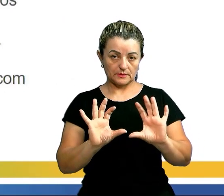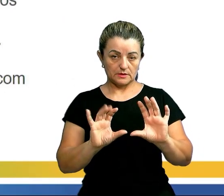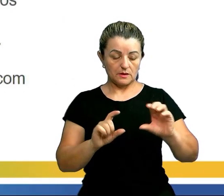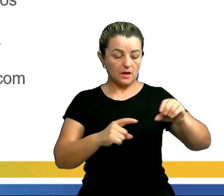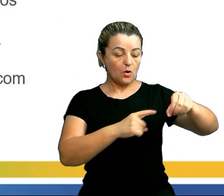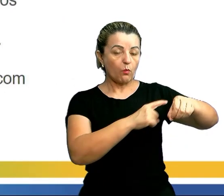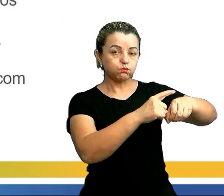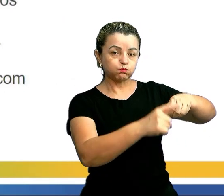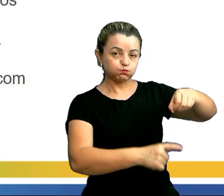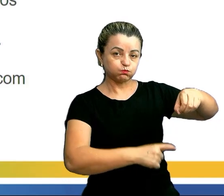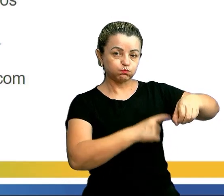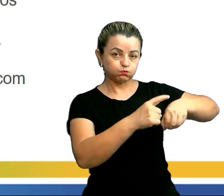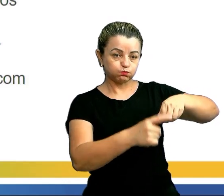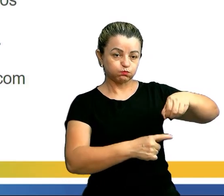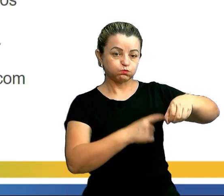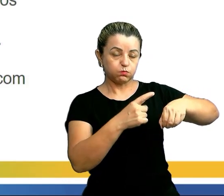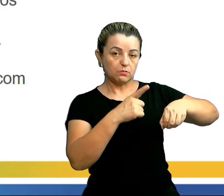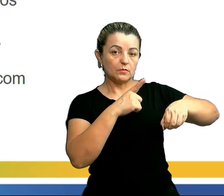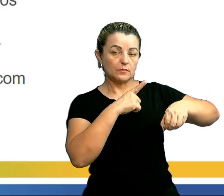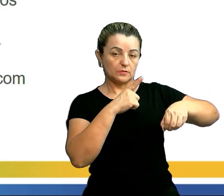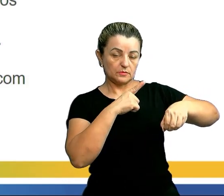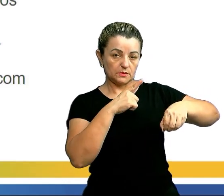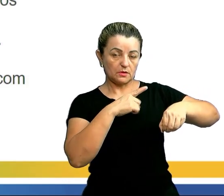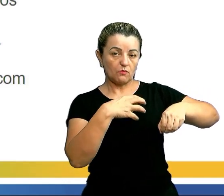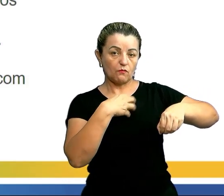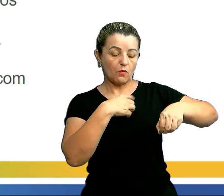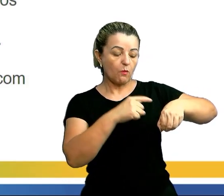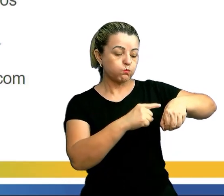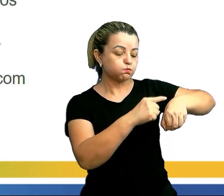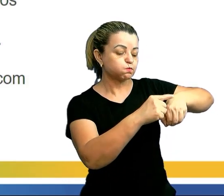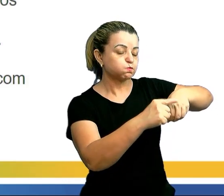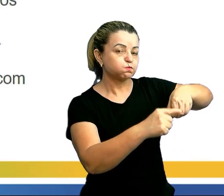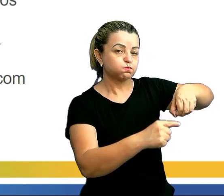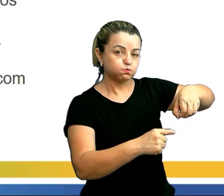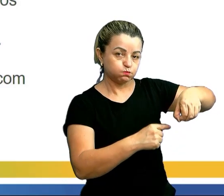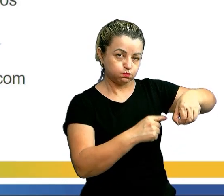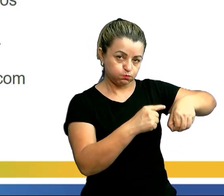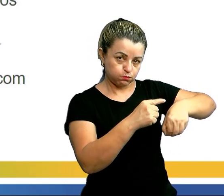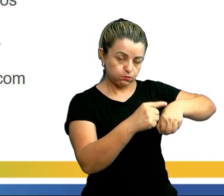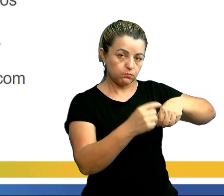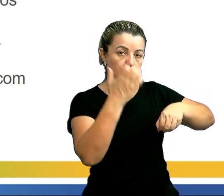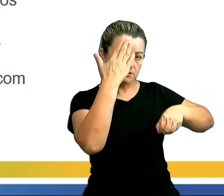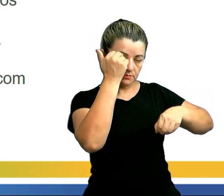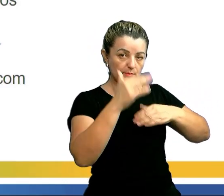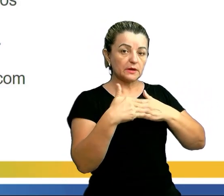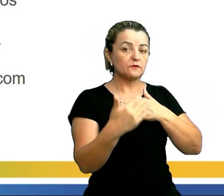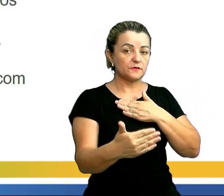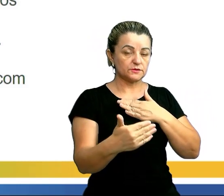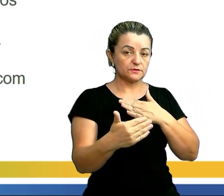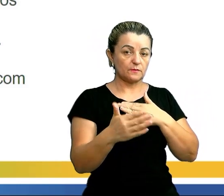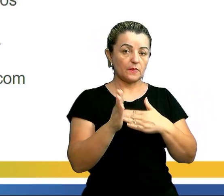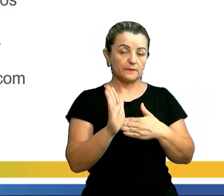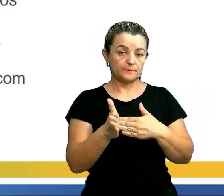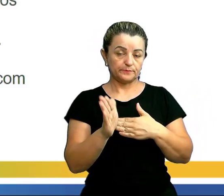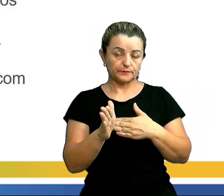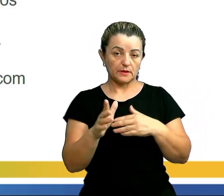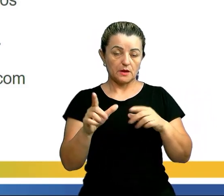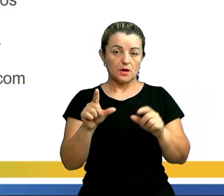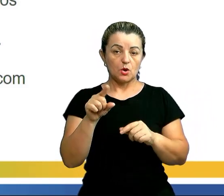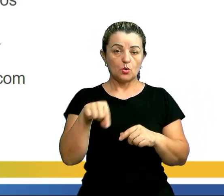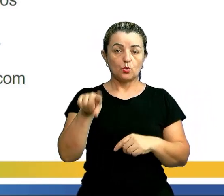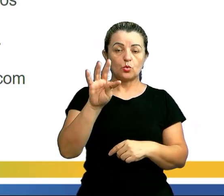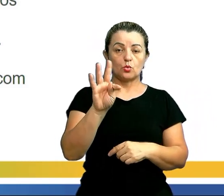Círculo, também chamado de disco, é aquele de formato circular, que a gente vai ter que trabalhar isso mais na frente, tá? Já o trapézio